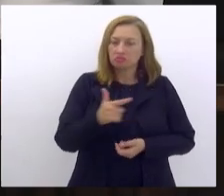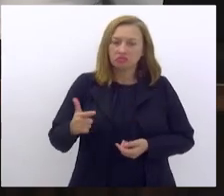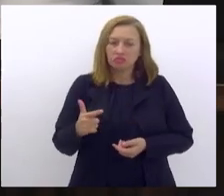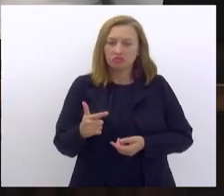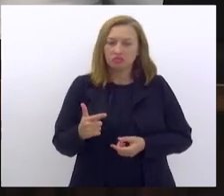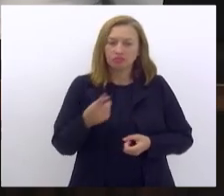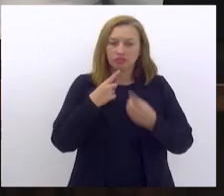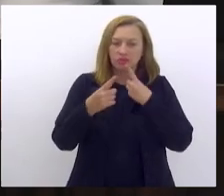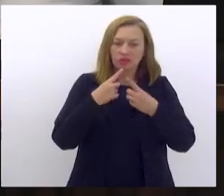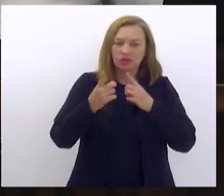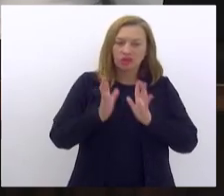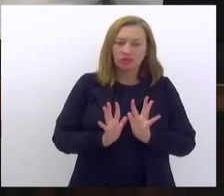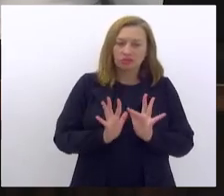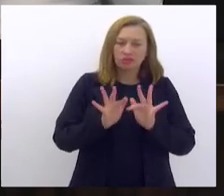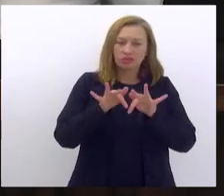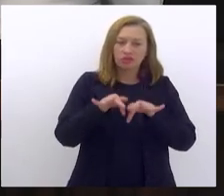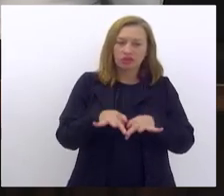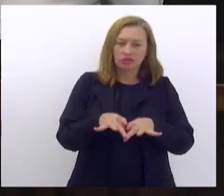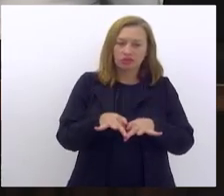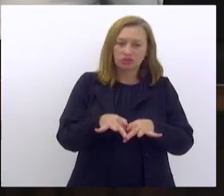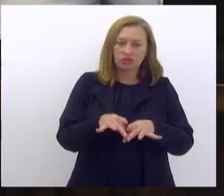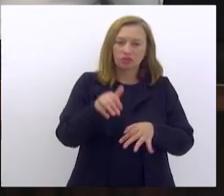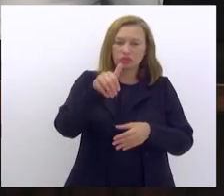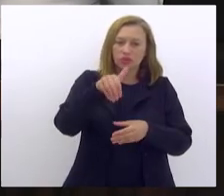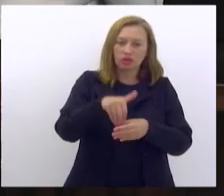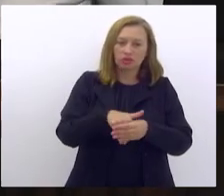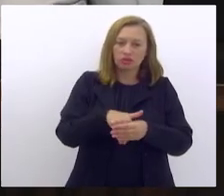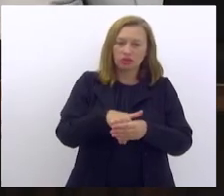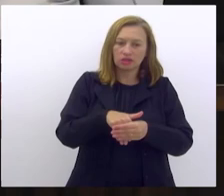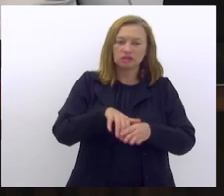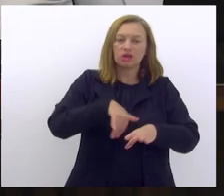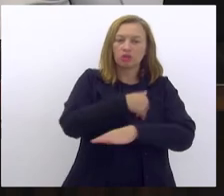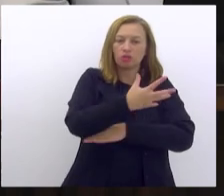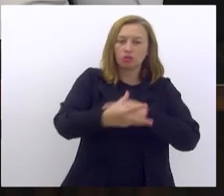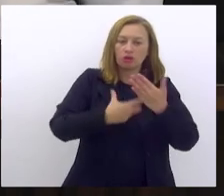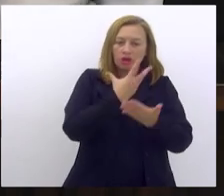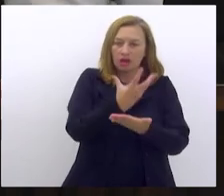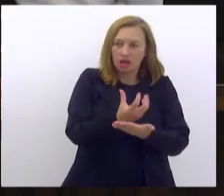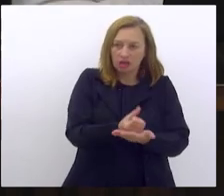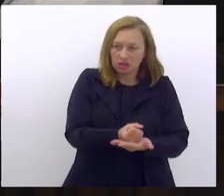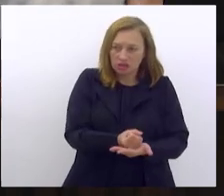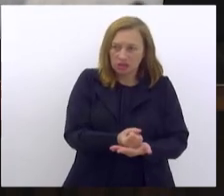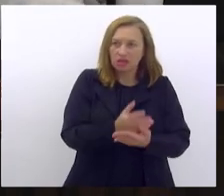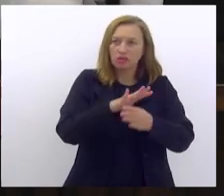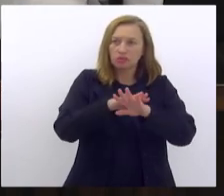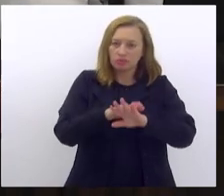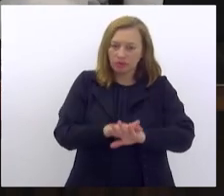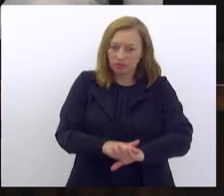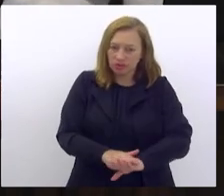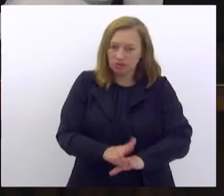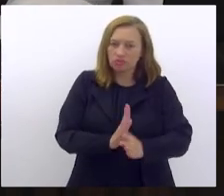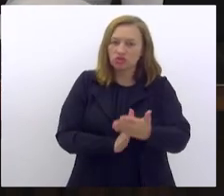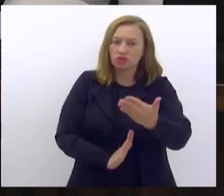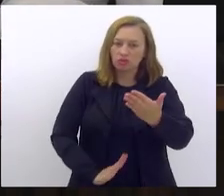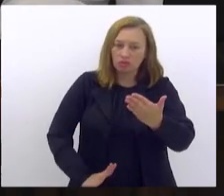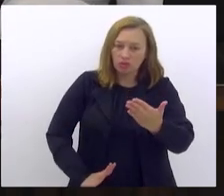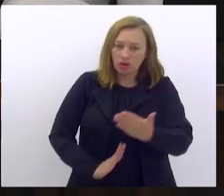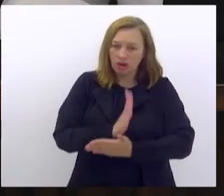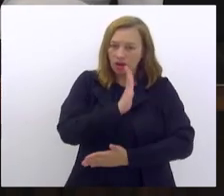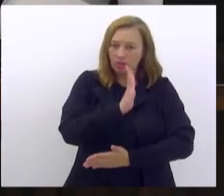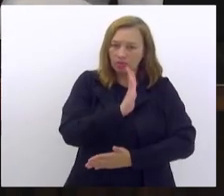quem queira discutir, encerrada a discussão. Em votação, senhores que aprovam, permanece como